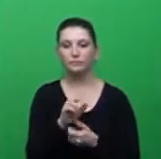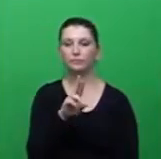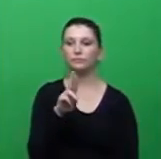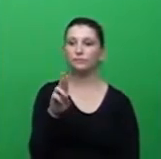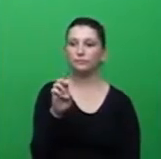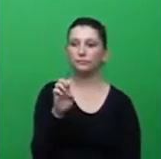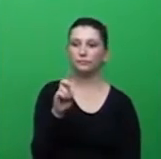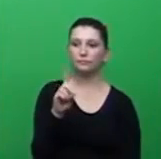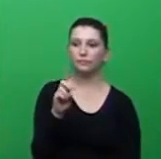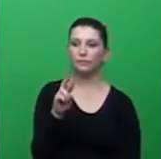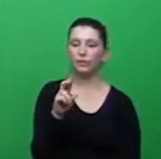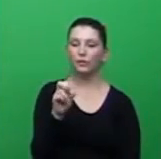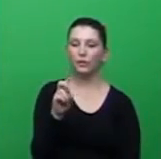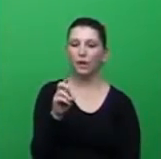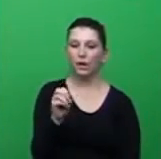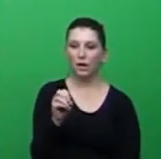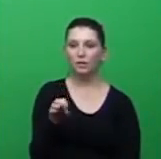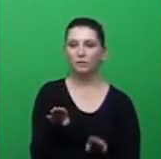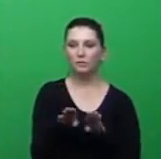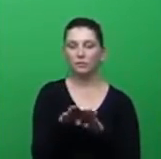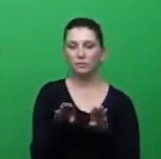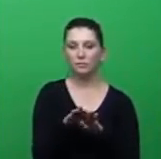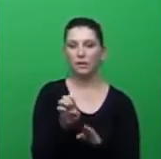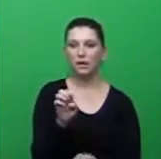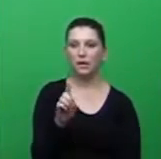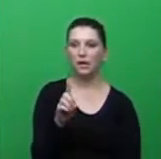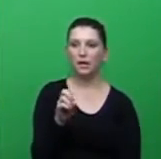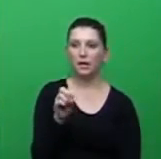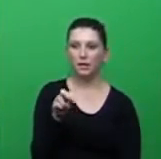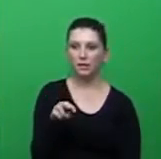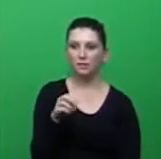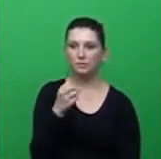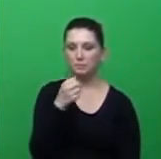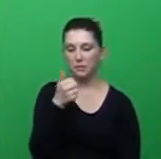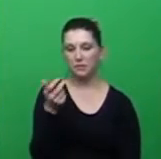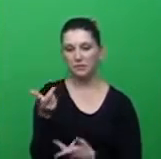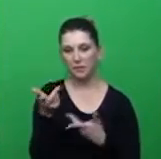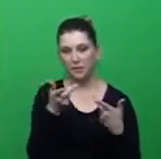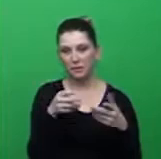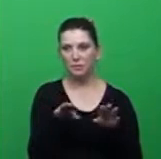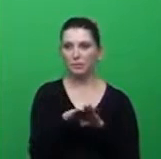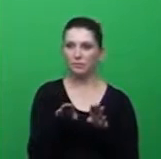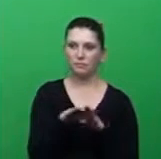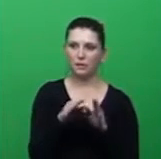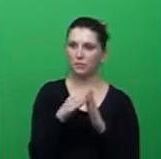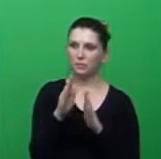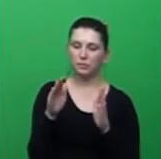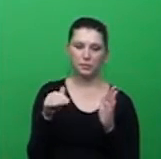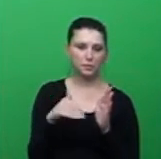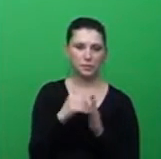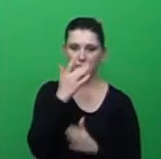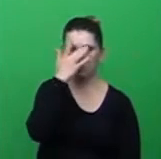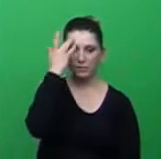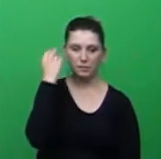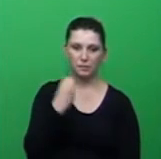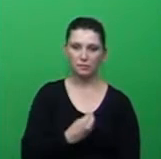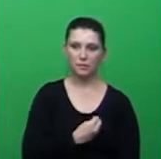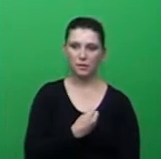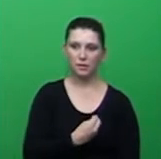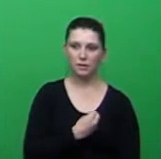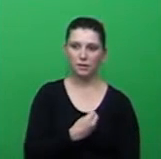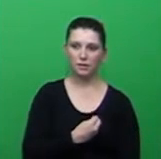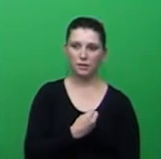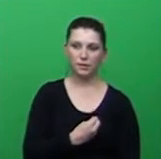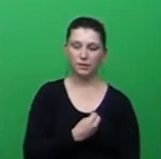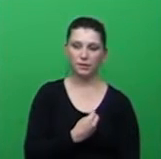prestigiar nessa nossa posse. É uma grande satisfação tê-los aqui. E também as demais pessoas, seu Vilmar, grande parceiro desta casa, que está